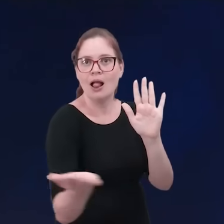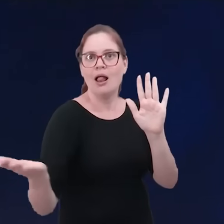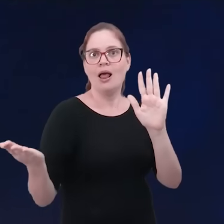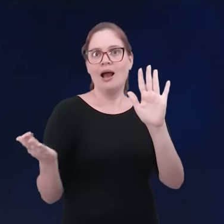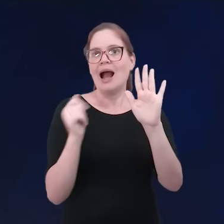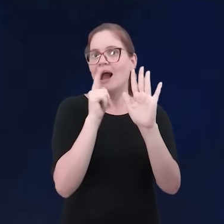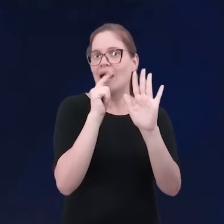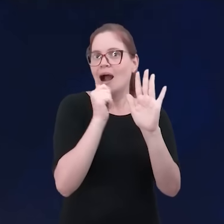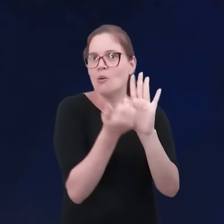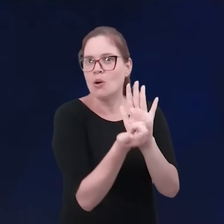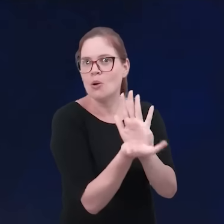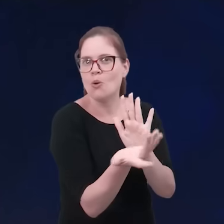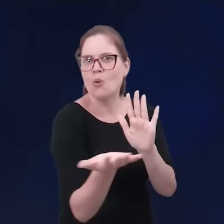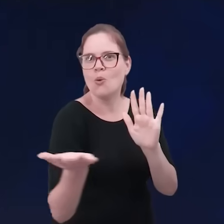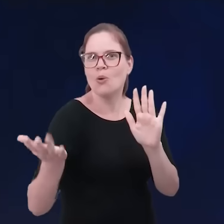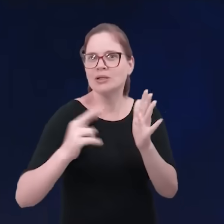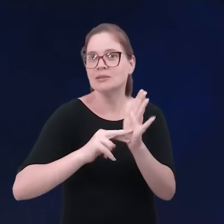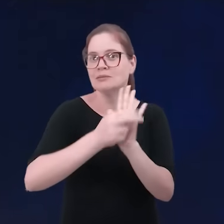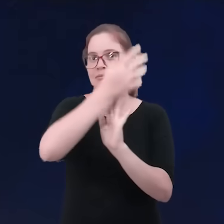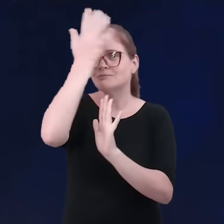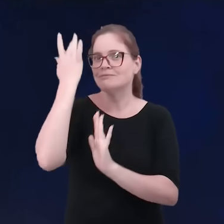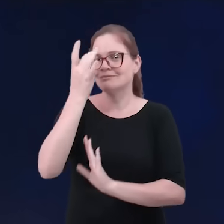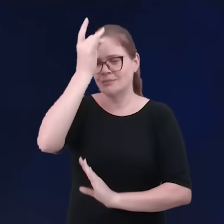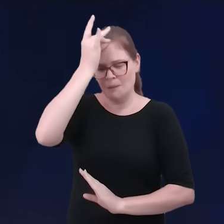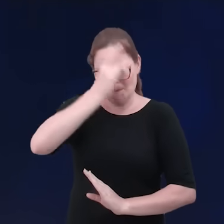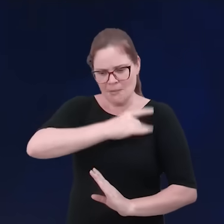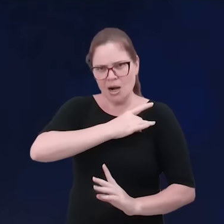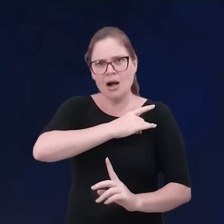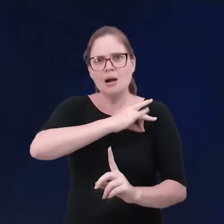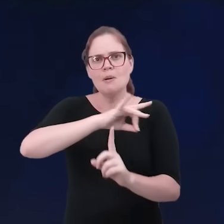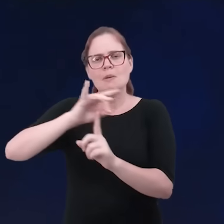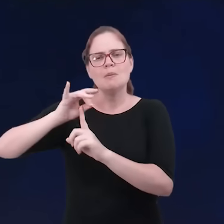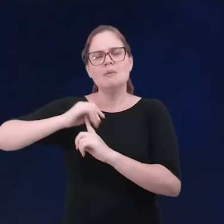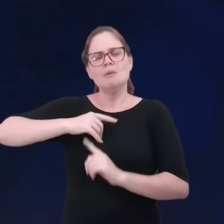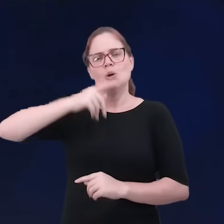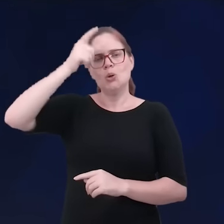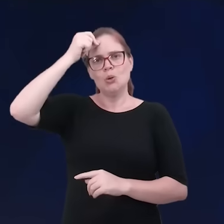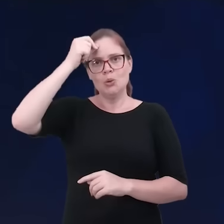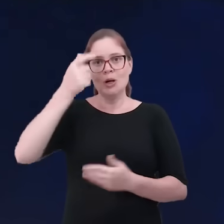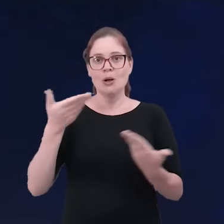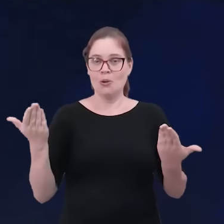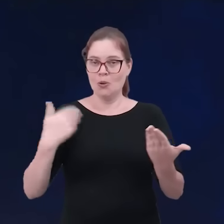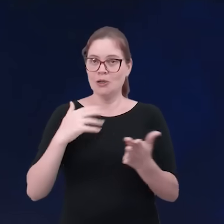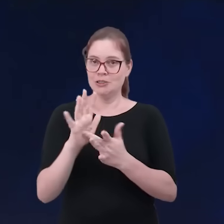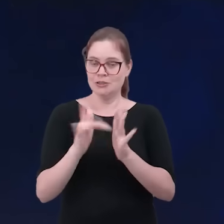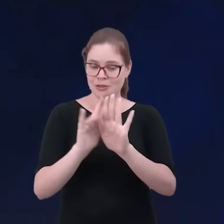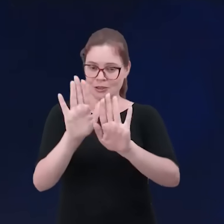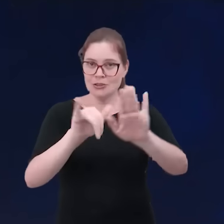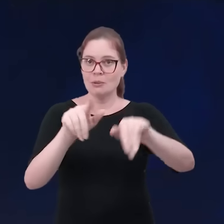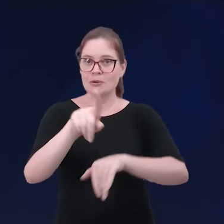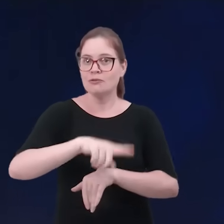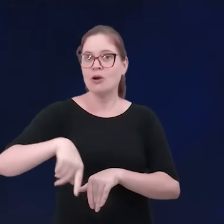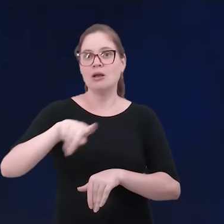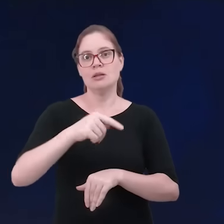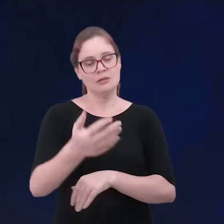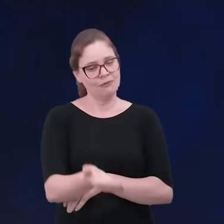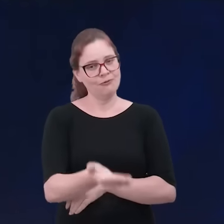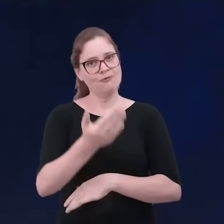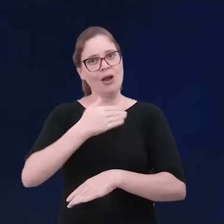hoje, tanto para mim como para você, é o que Jesus diz: venha a mim e